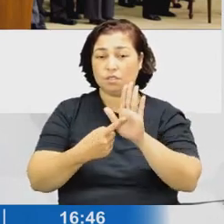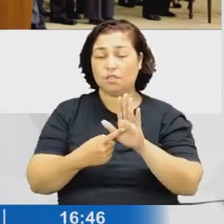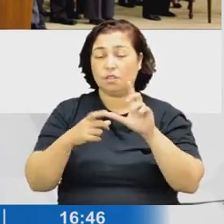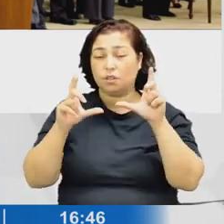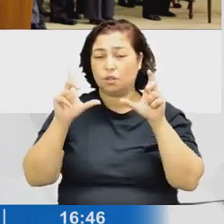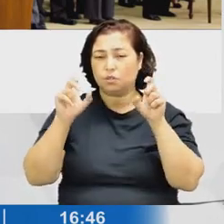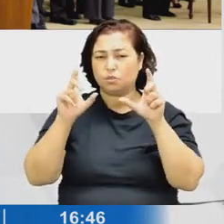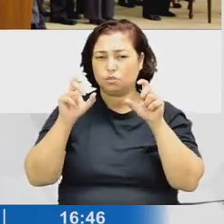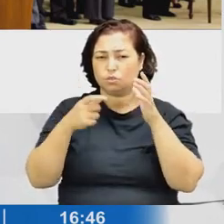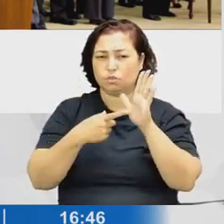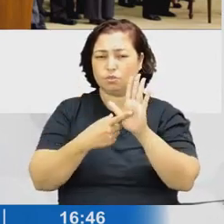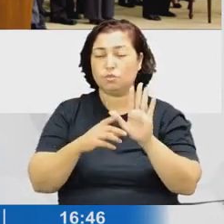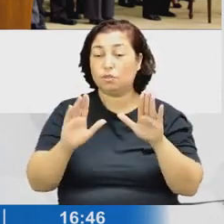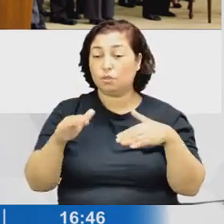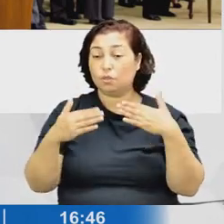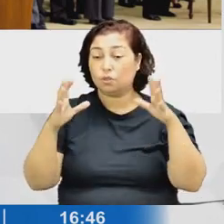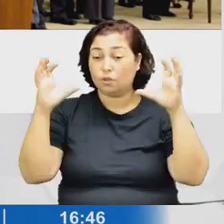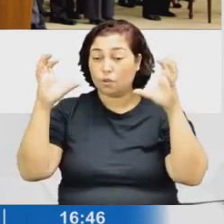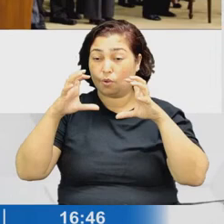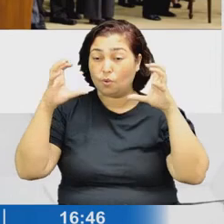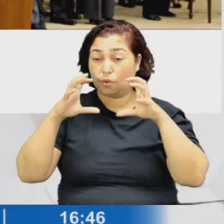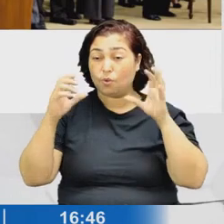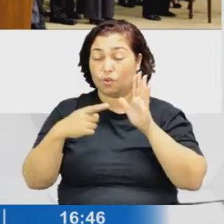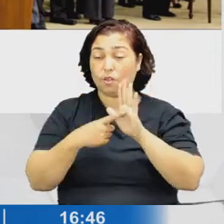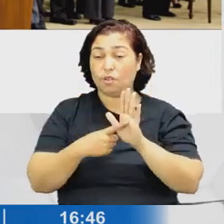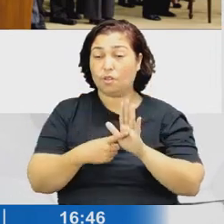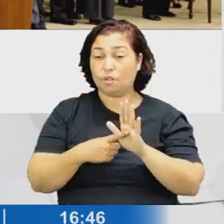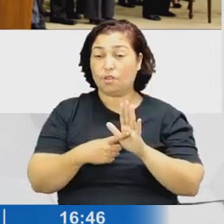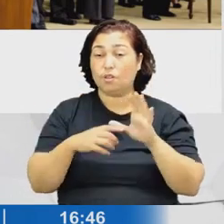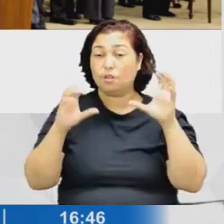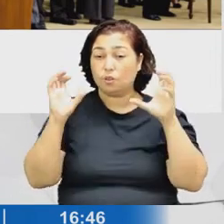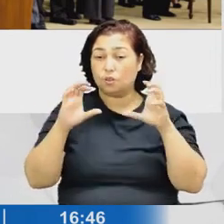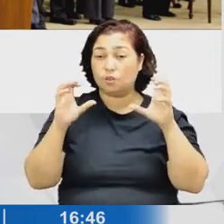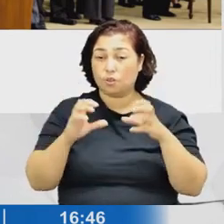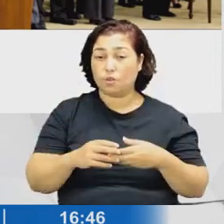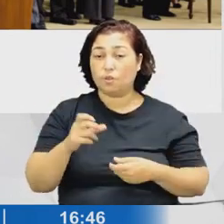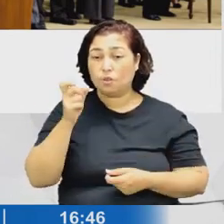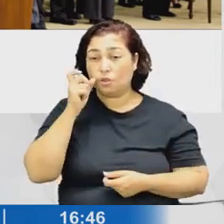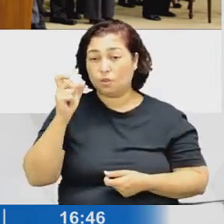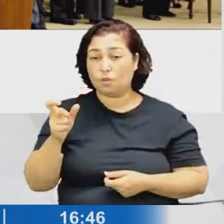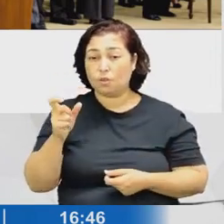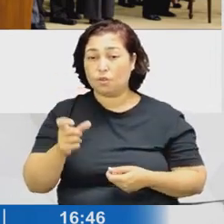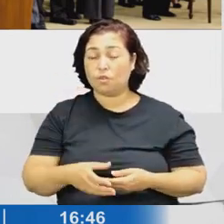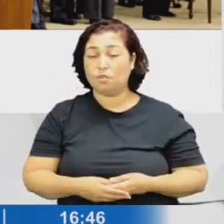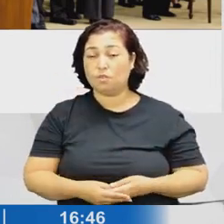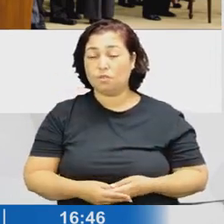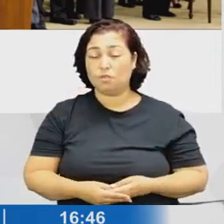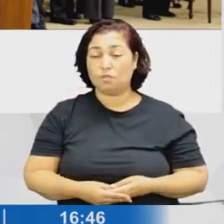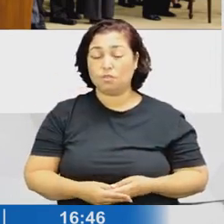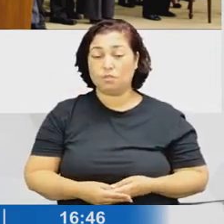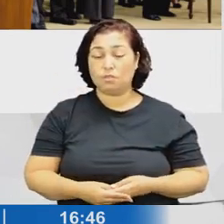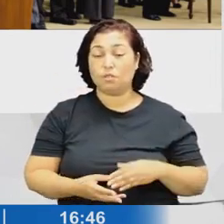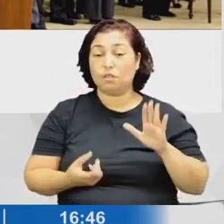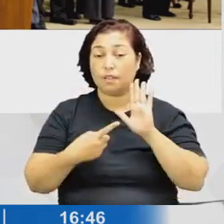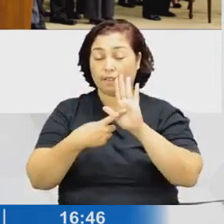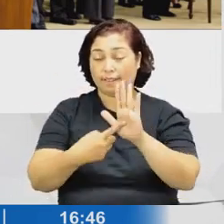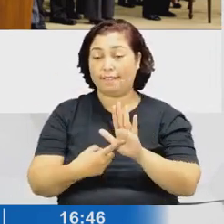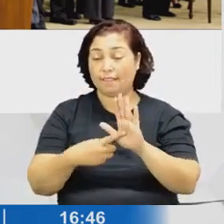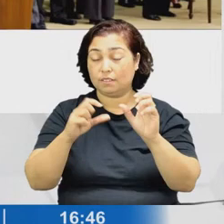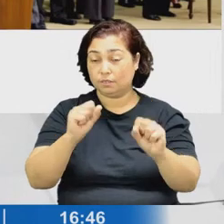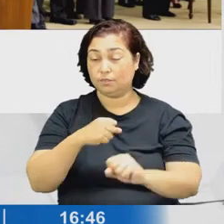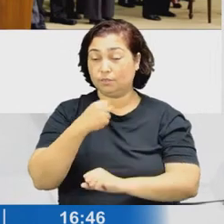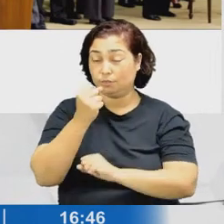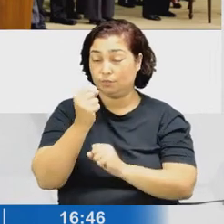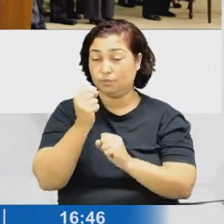da chuva né quando chove é uma oportunidade de fazer umas imagens interessante viu interessante que mostra garra